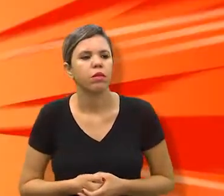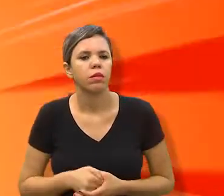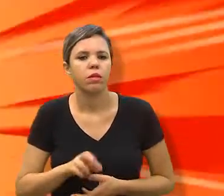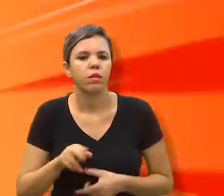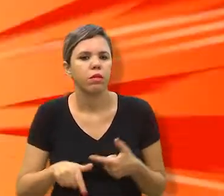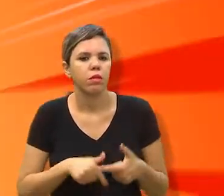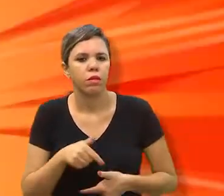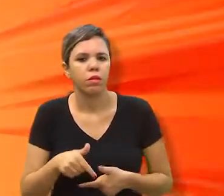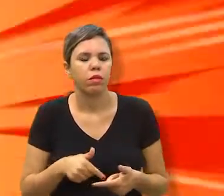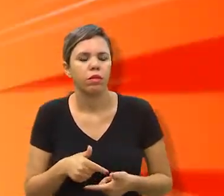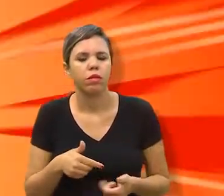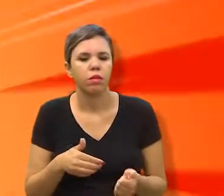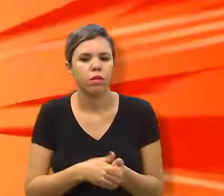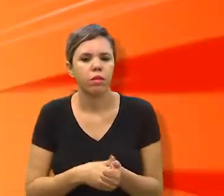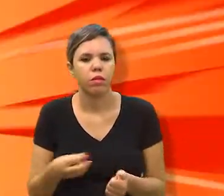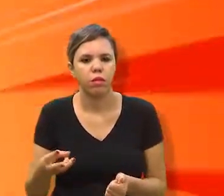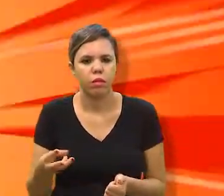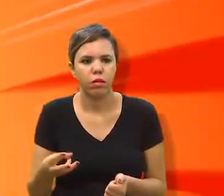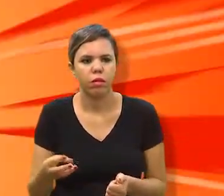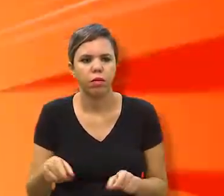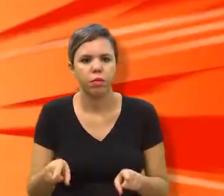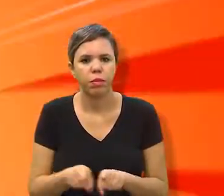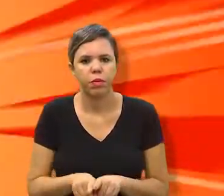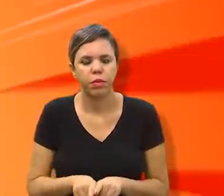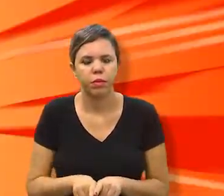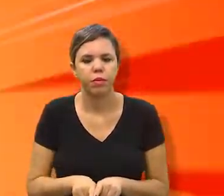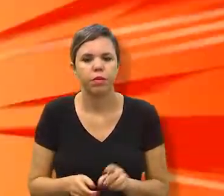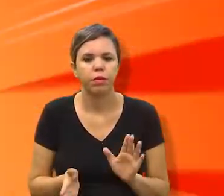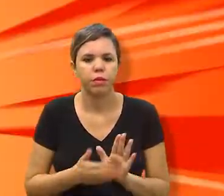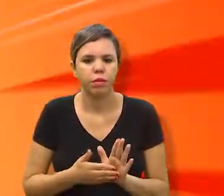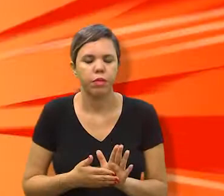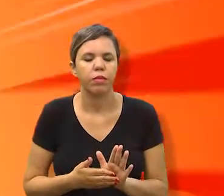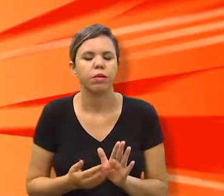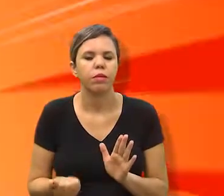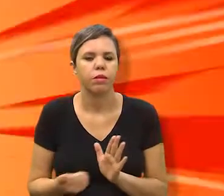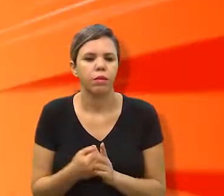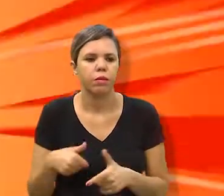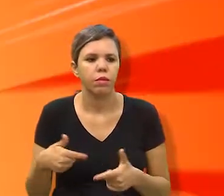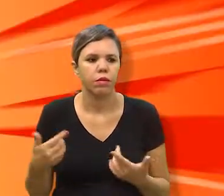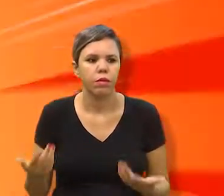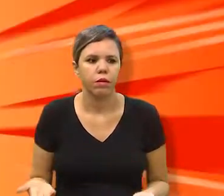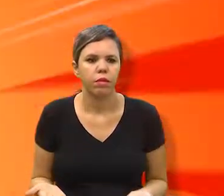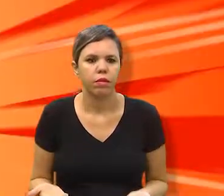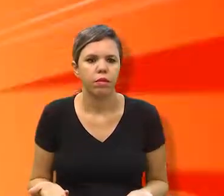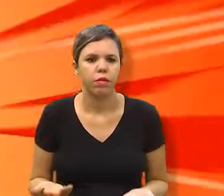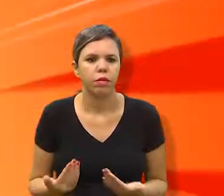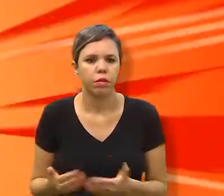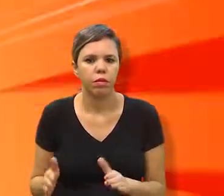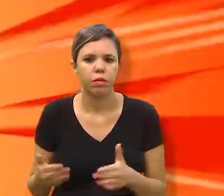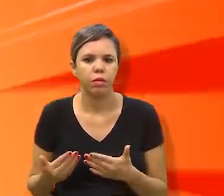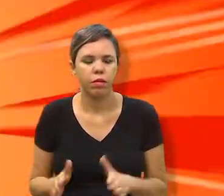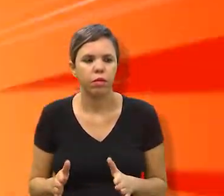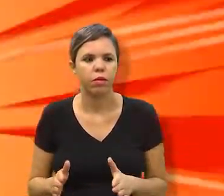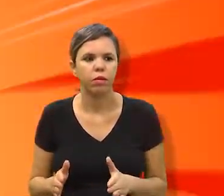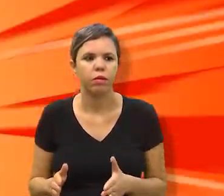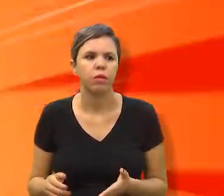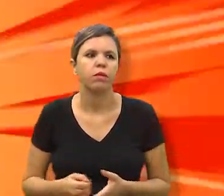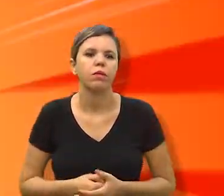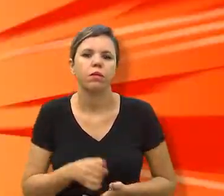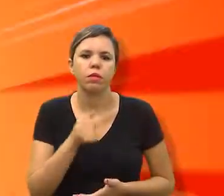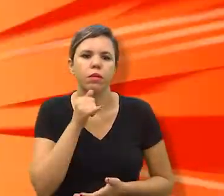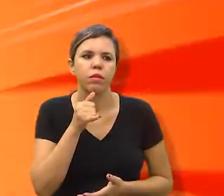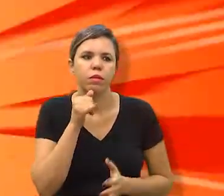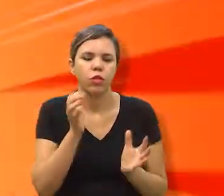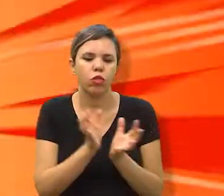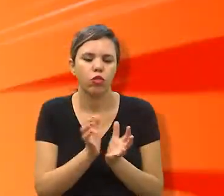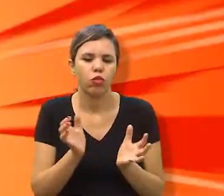só trabalhar no Arquivo Secretos 3, mas também a proposta, aí a gente está trabalhando nisso, de abrir um financiamento recorrente, um